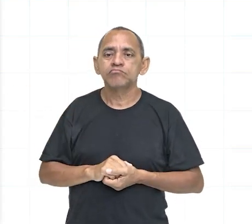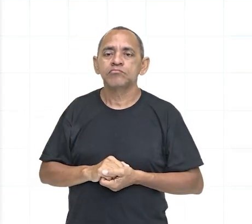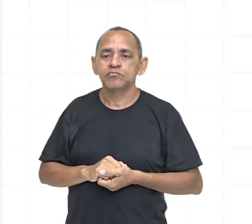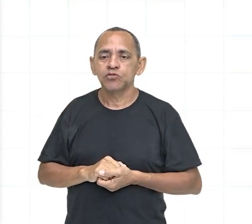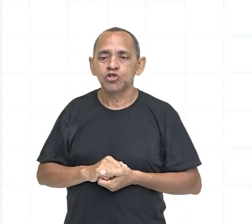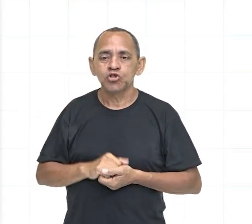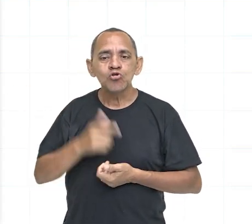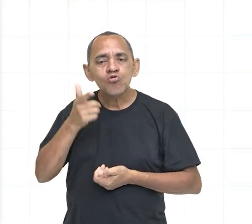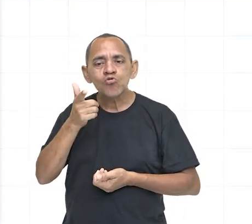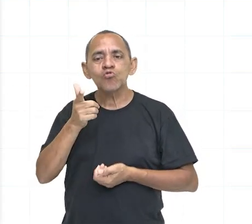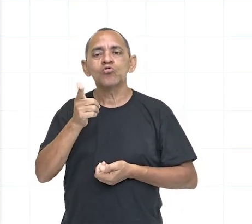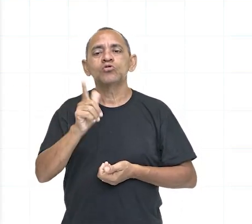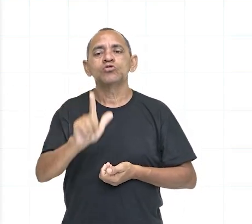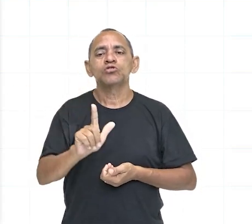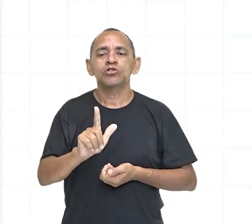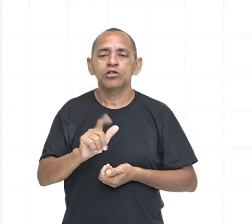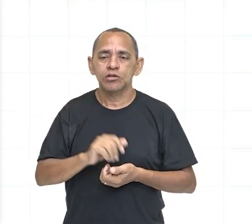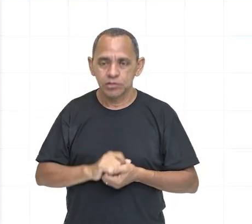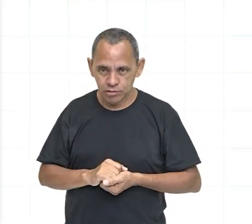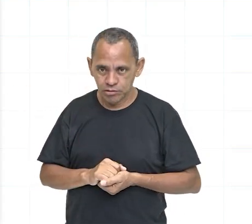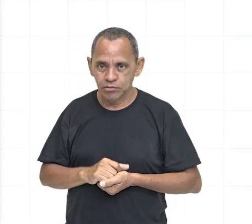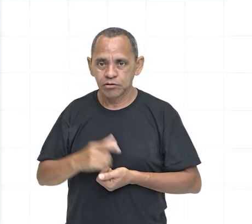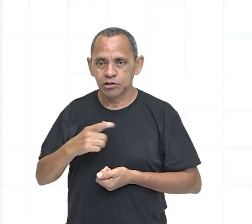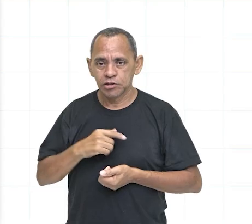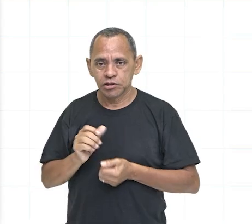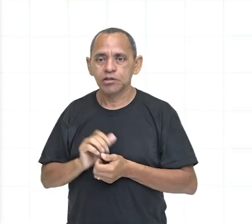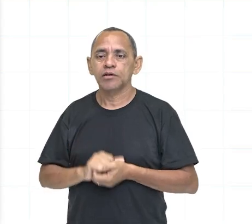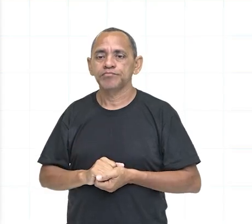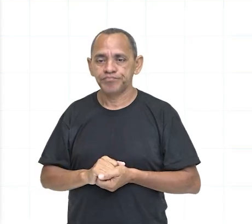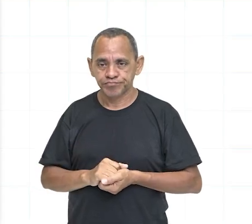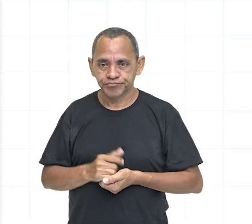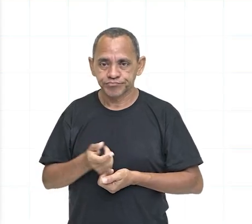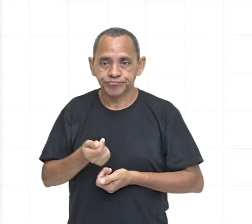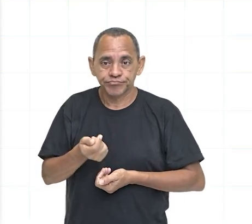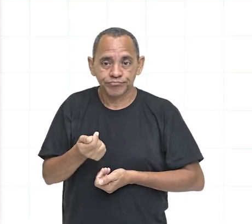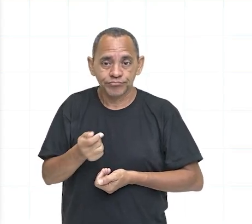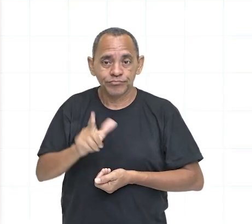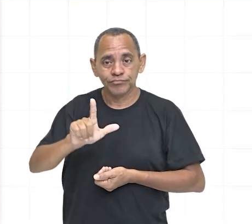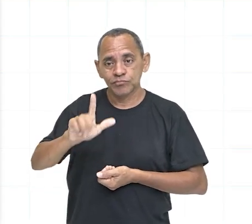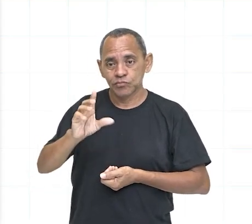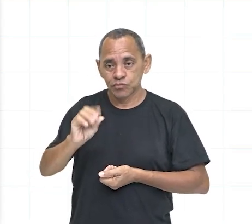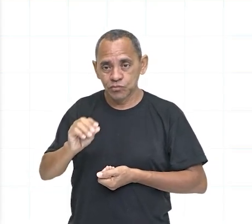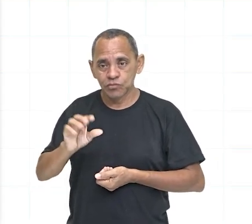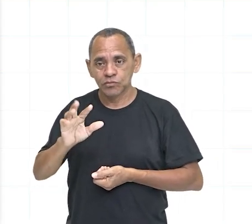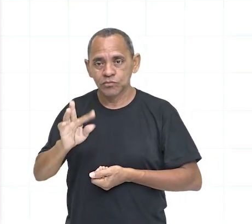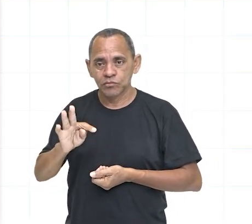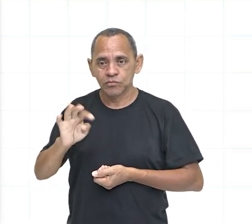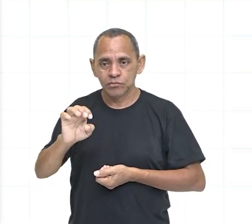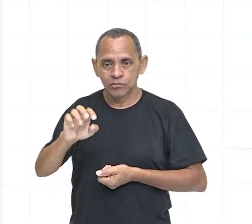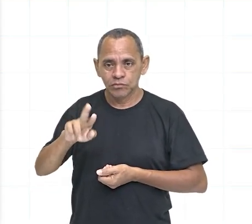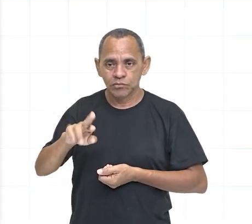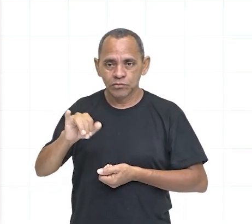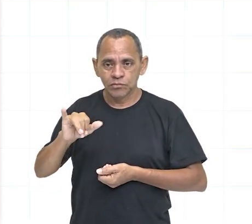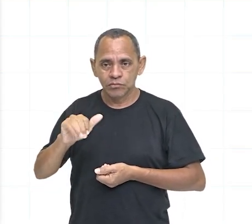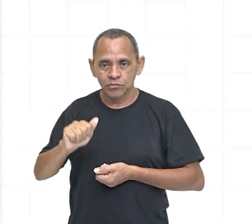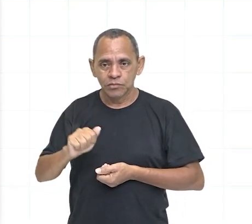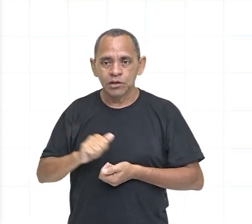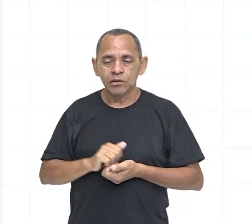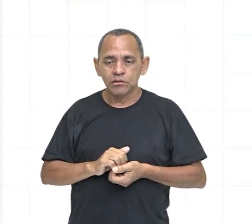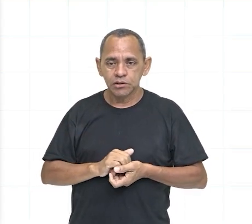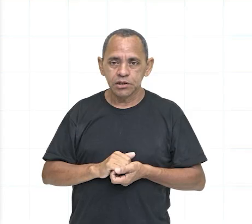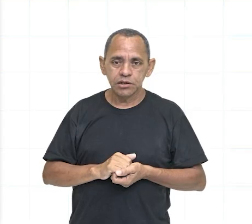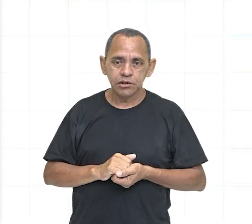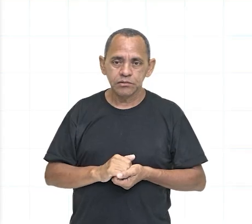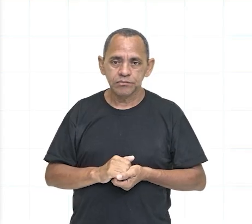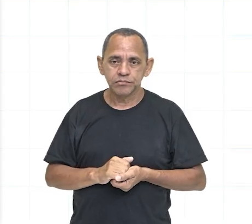iate. Repare que na primeira oração eu tenho algo que já é muito difícil de acontecer. Olha só.